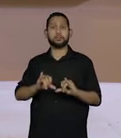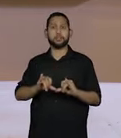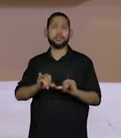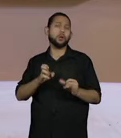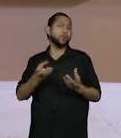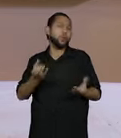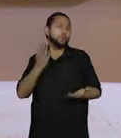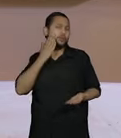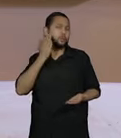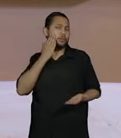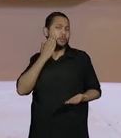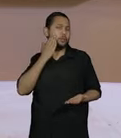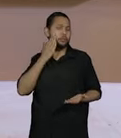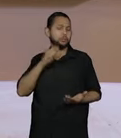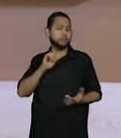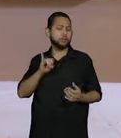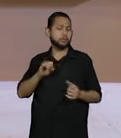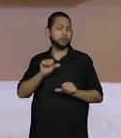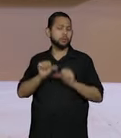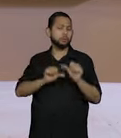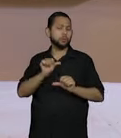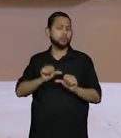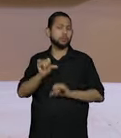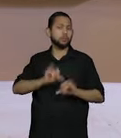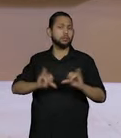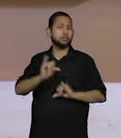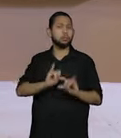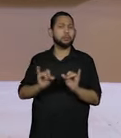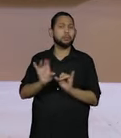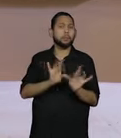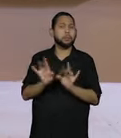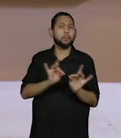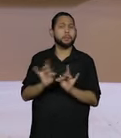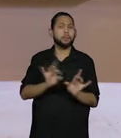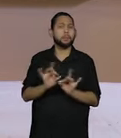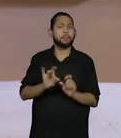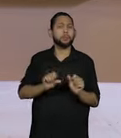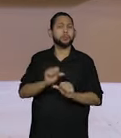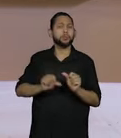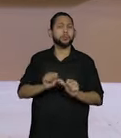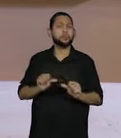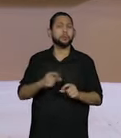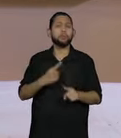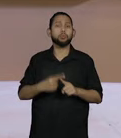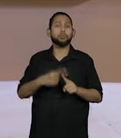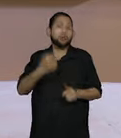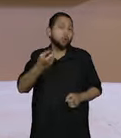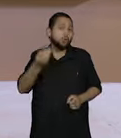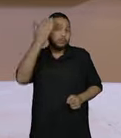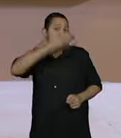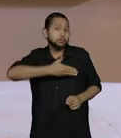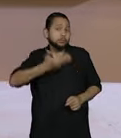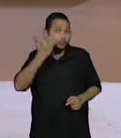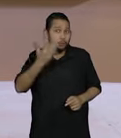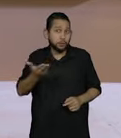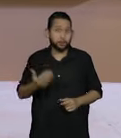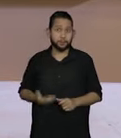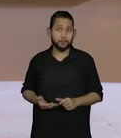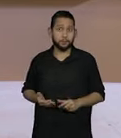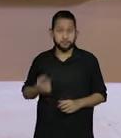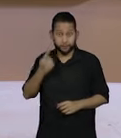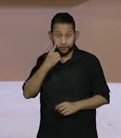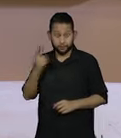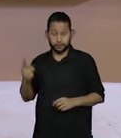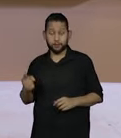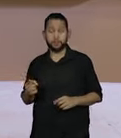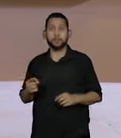gente sabe que houve a transformação aqui? Qual foi a evidência dessa transformação química? Nós